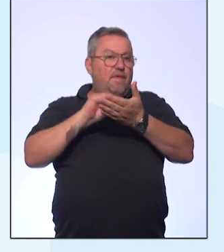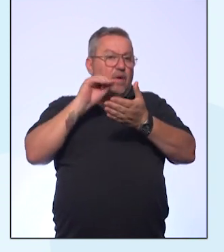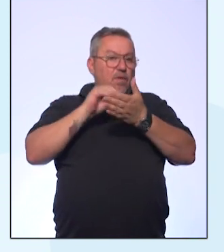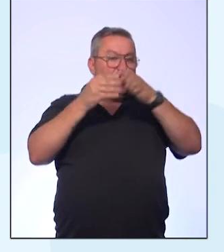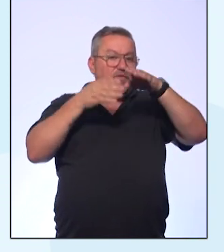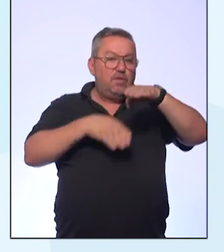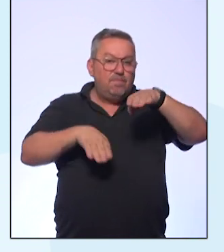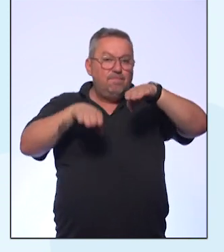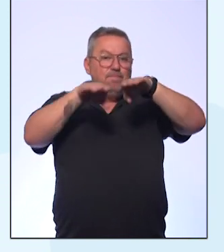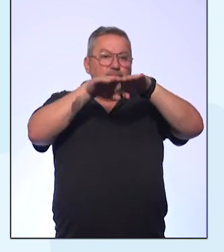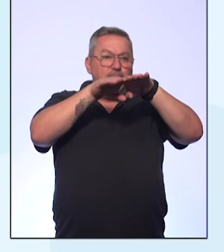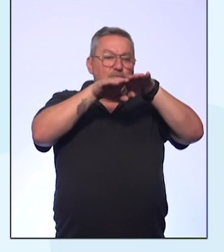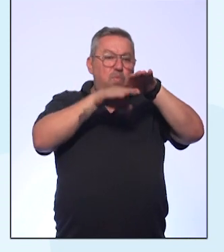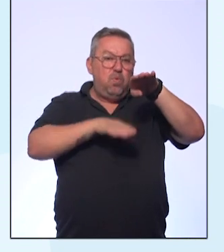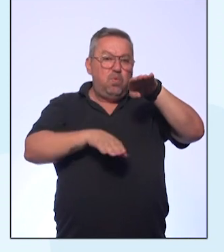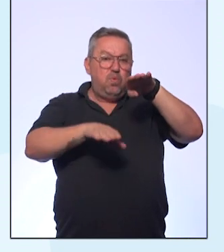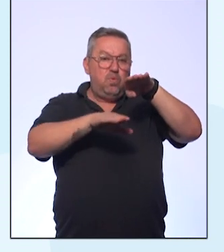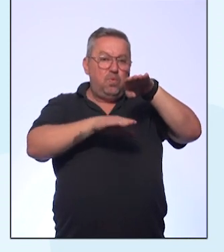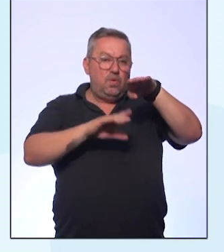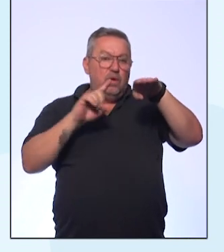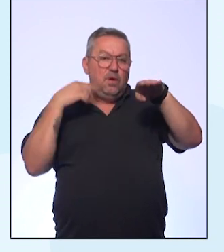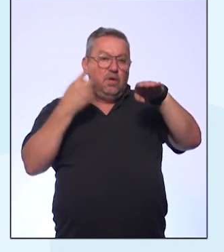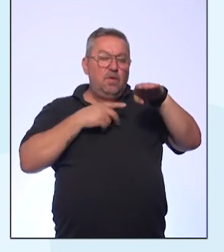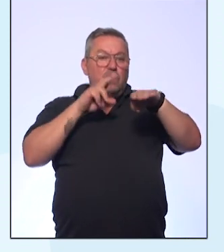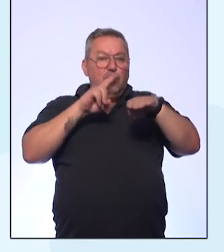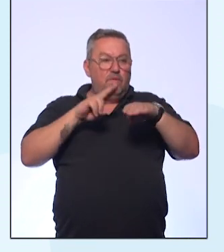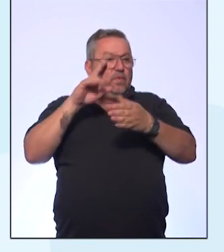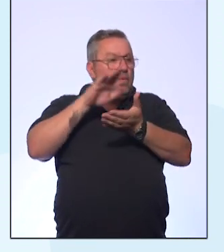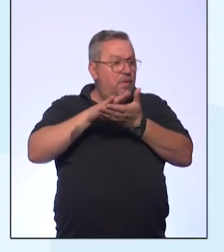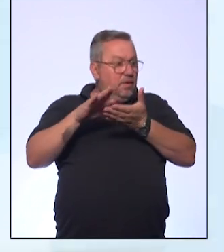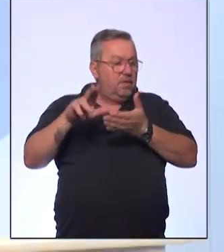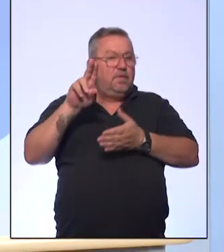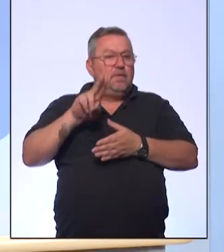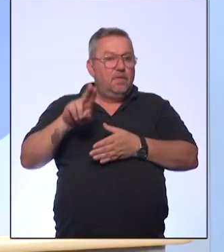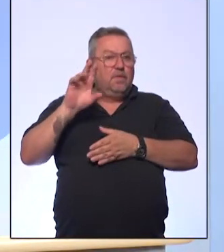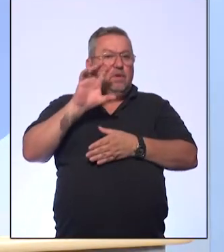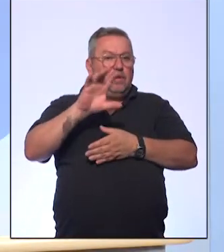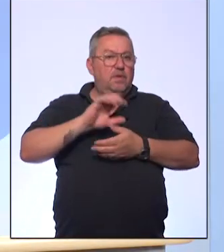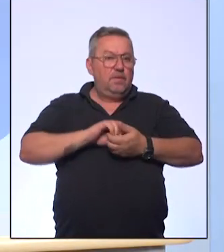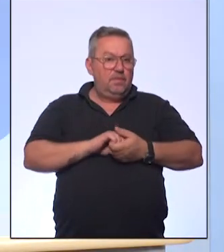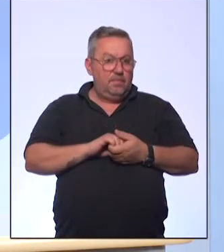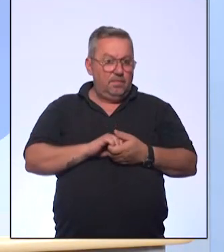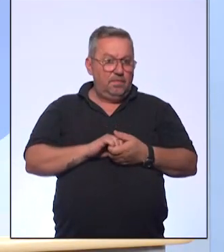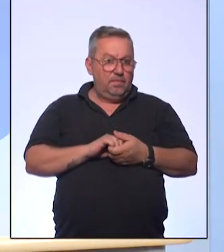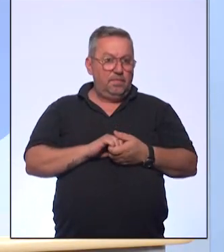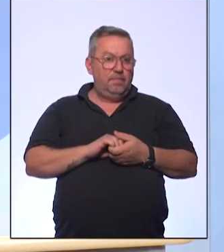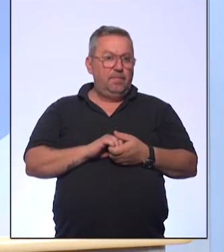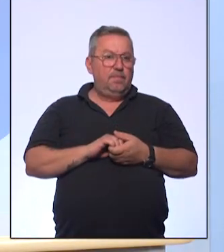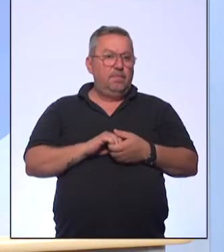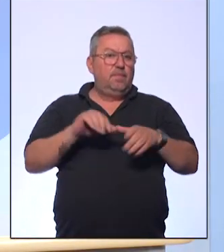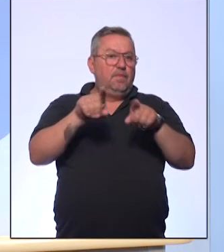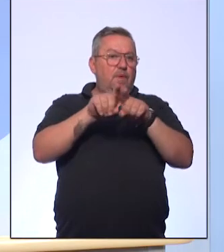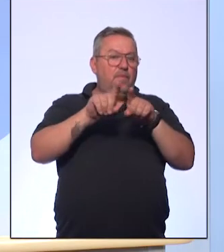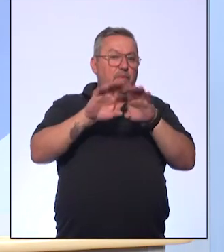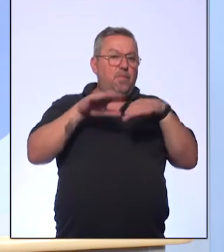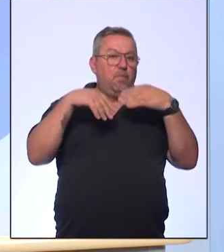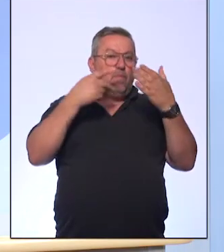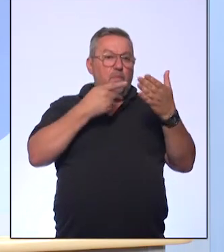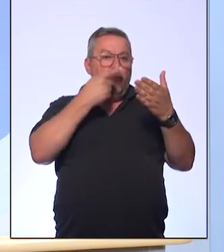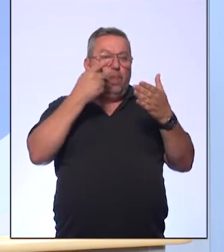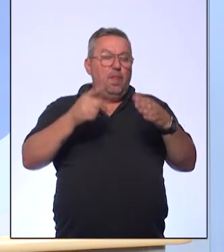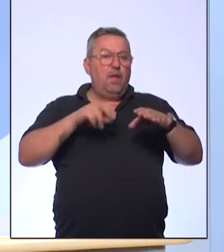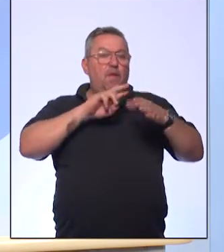equilíbrio, ligado à desigualdade, porque nós vamos ter um exercício que talvez essa terminologia ajude vocês. E quando nós falamos